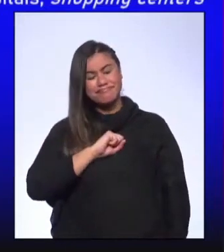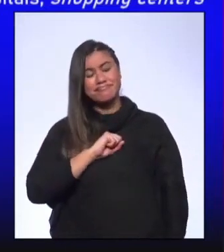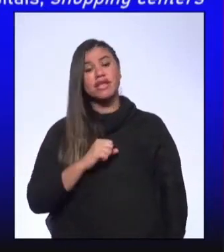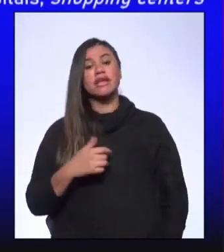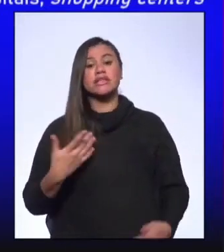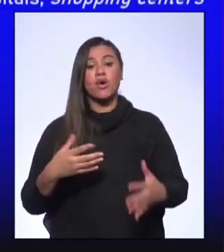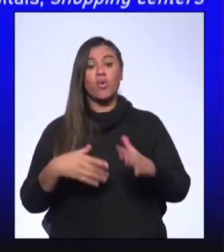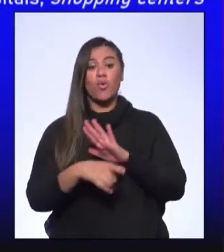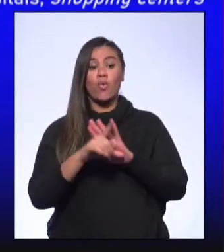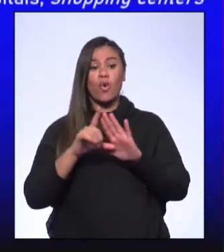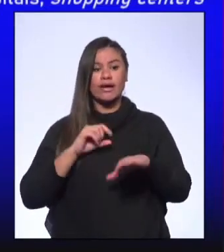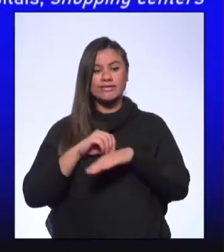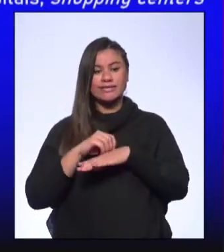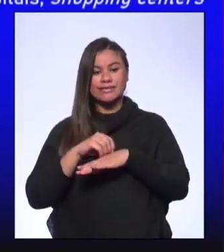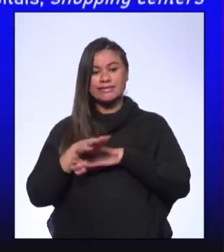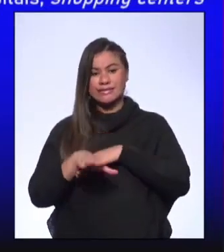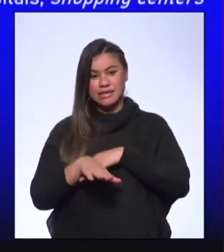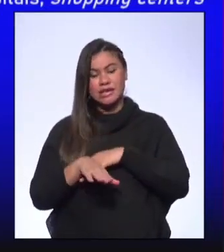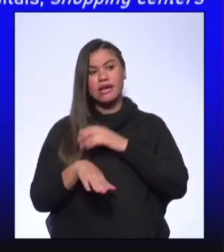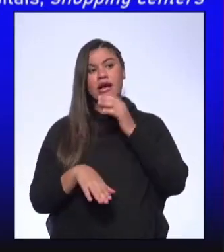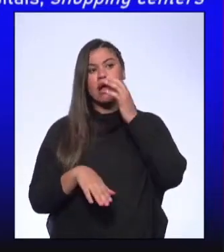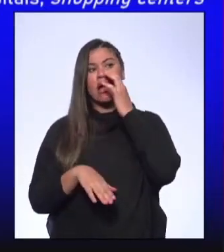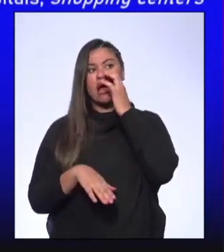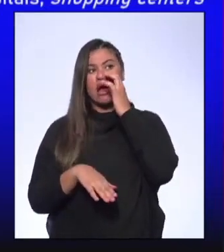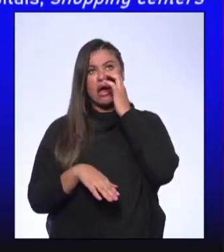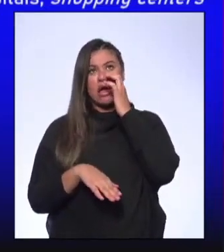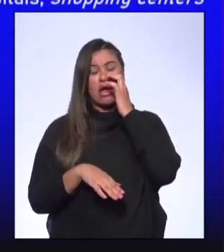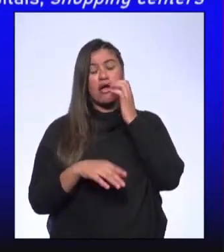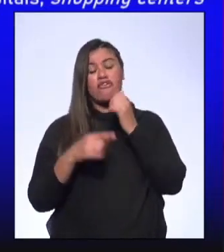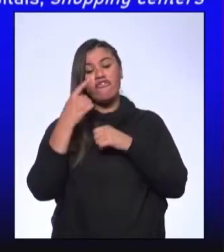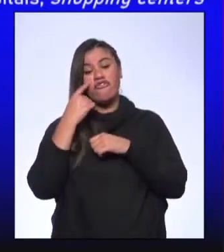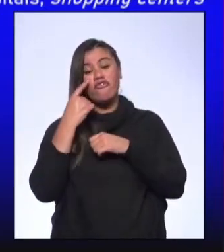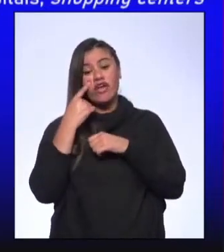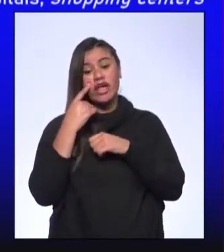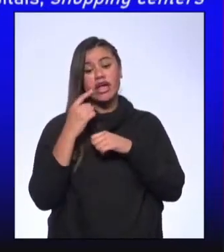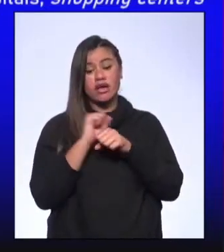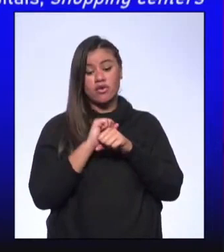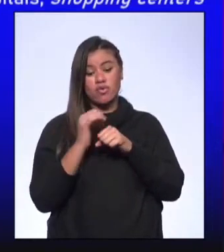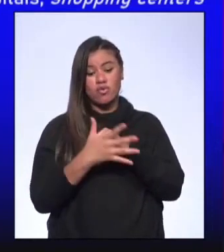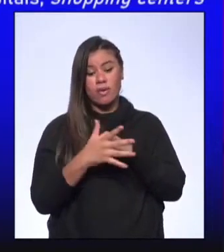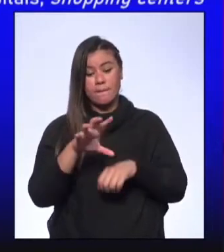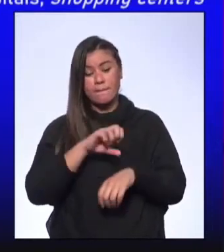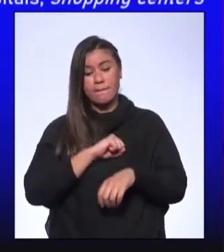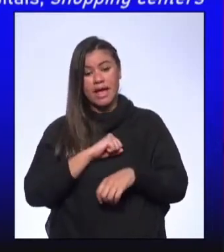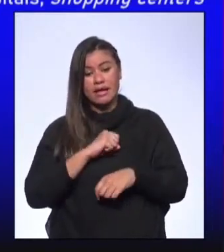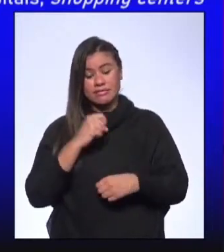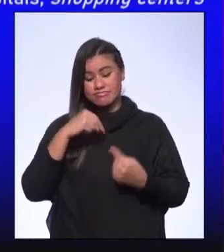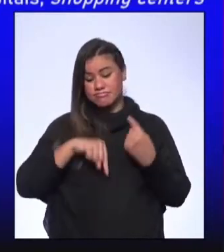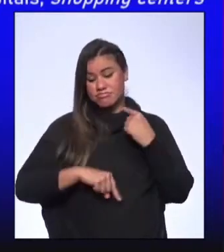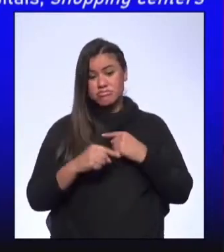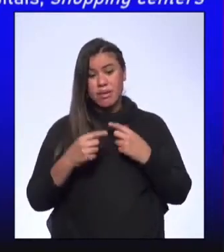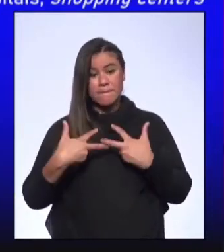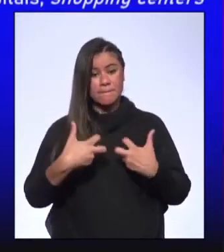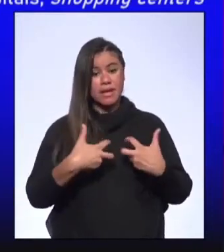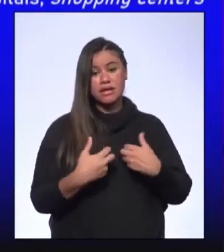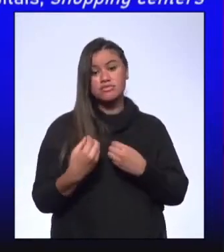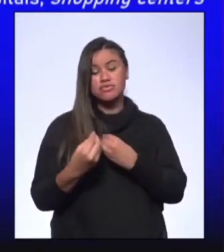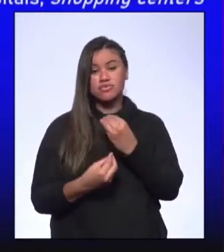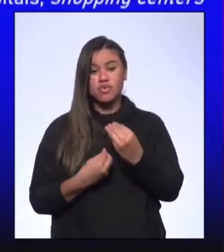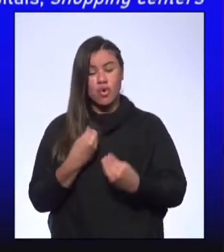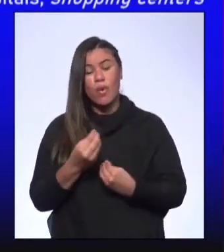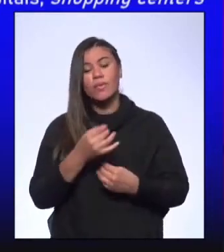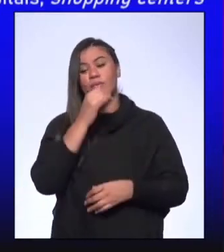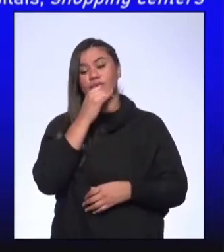sintomas que são possíveis associados à Covid-19 seja mais efetivo do que essa triagem. Então, caso a criança